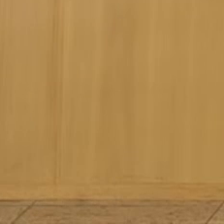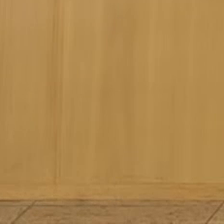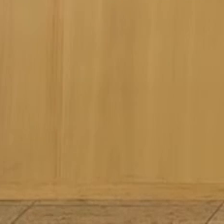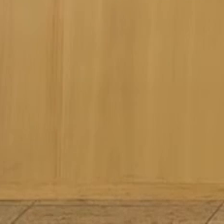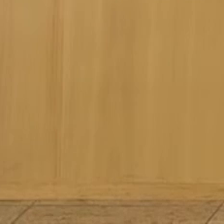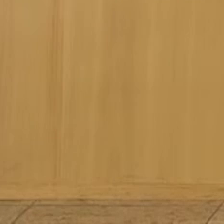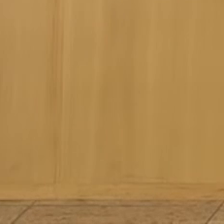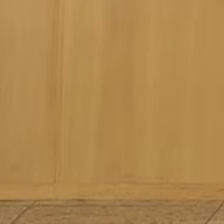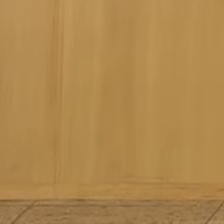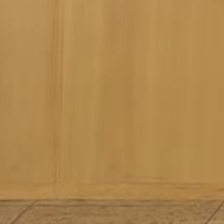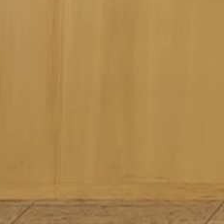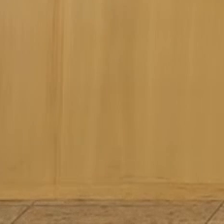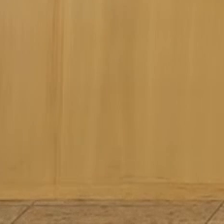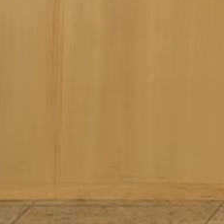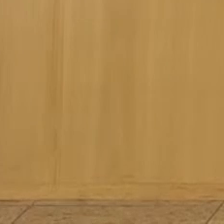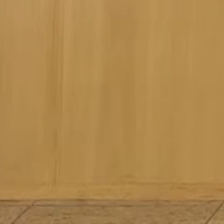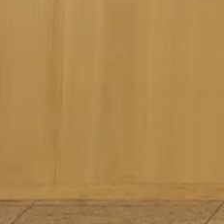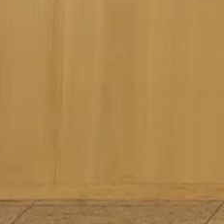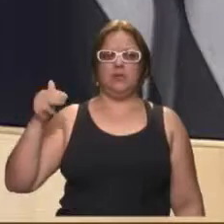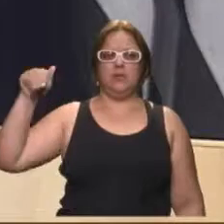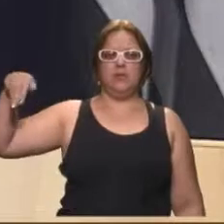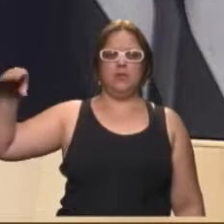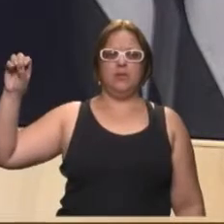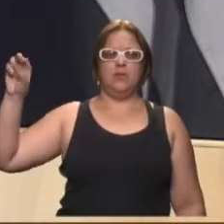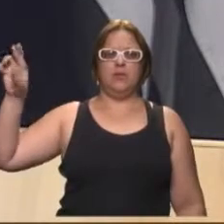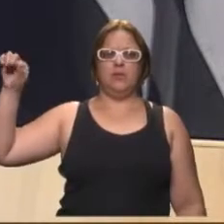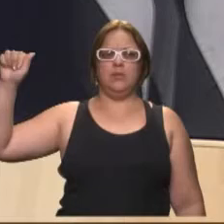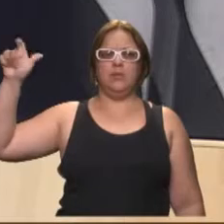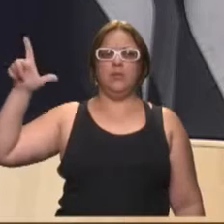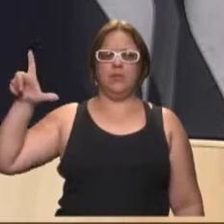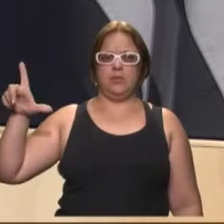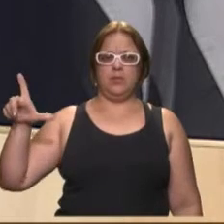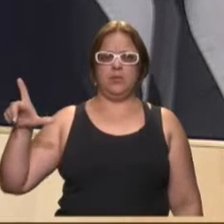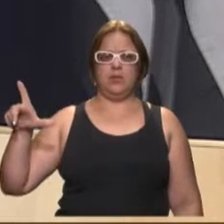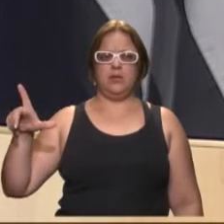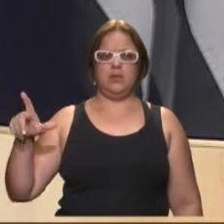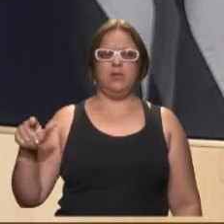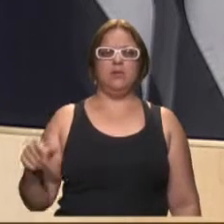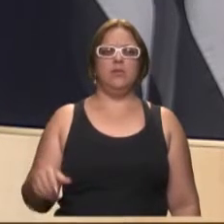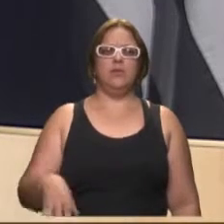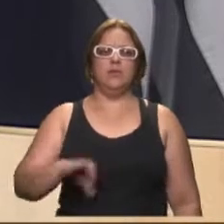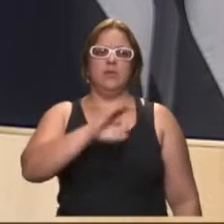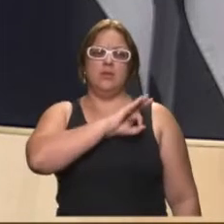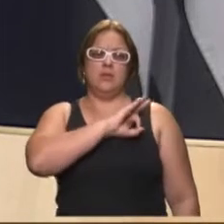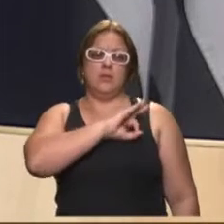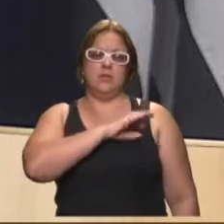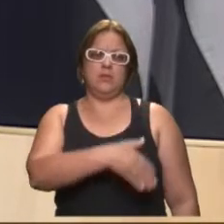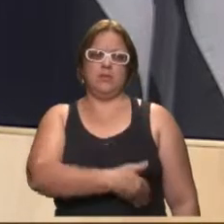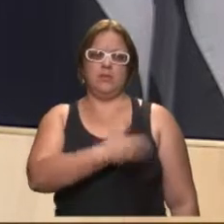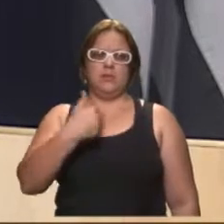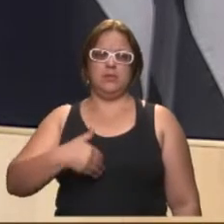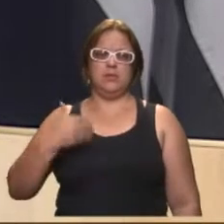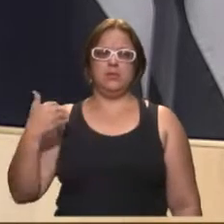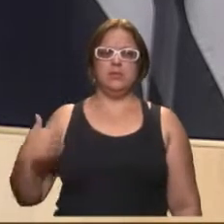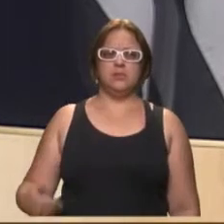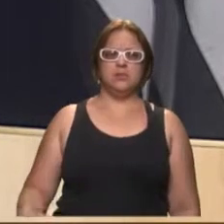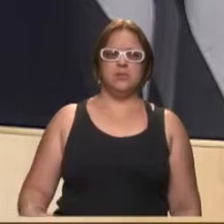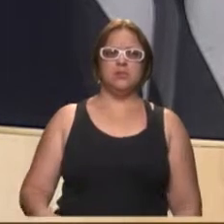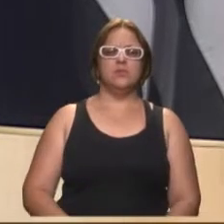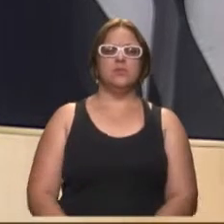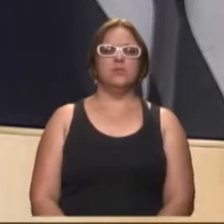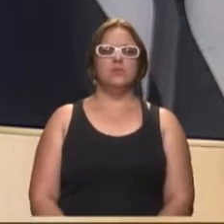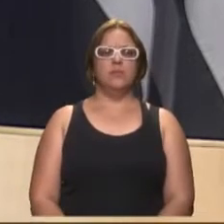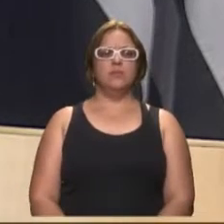na Guarda Municipal da Prefeitura. São vários trabalhadores, várias denúncias anônimas e